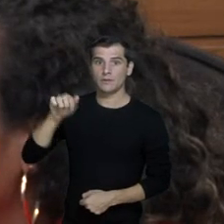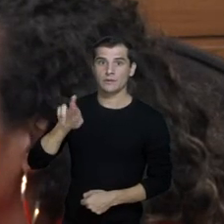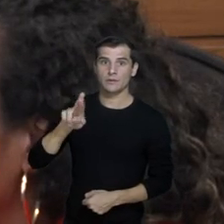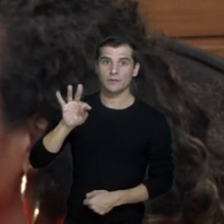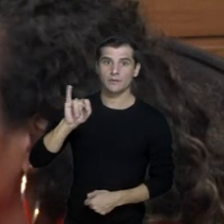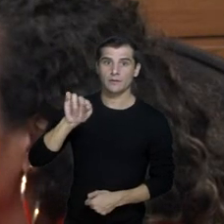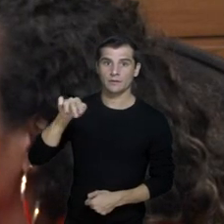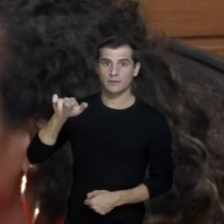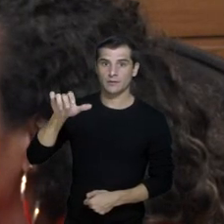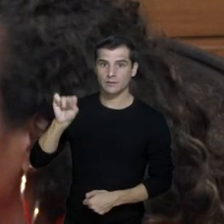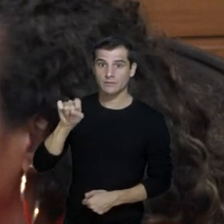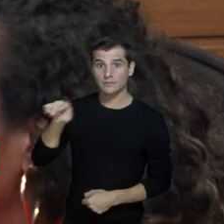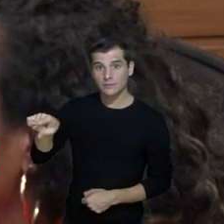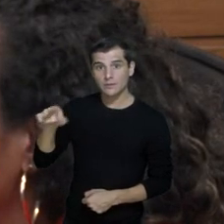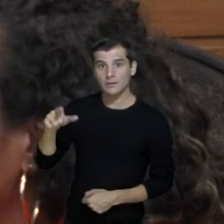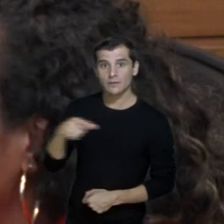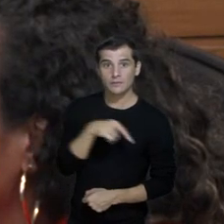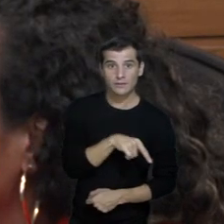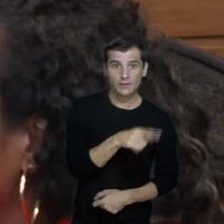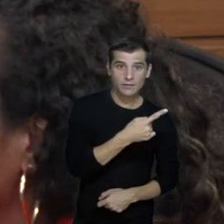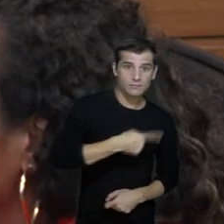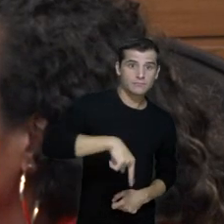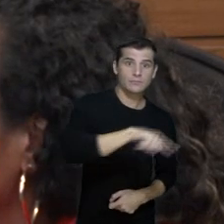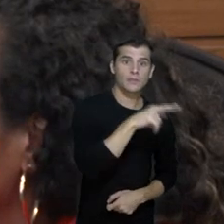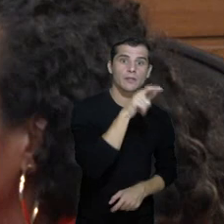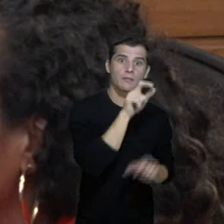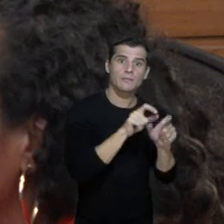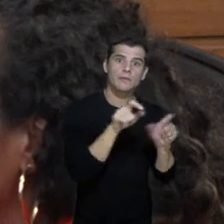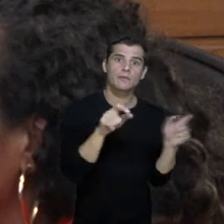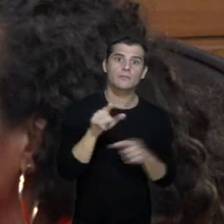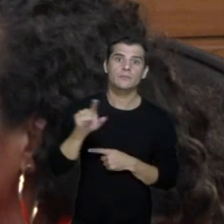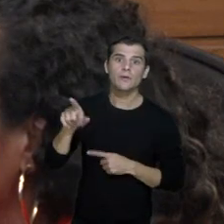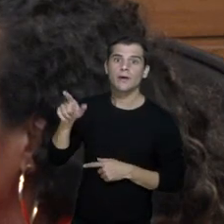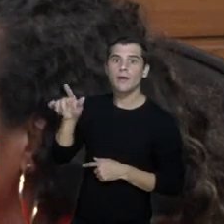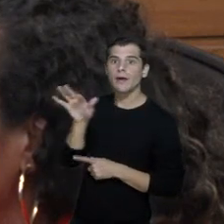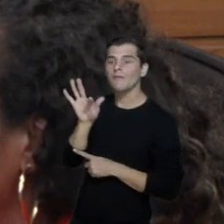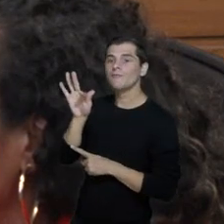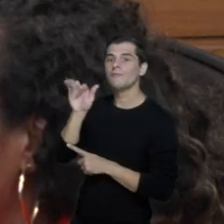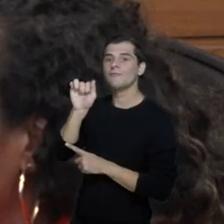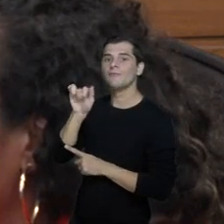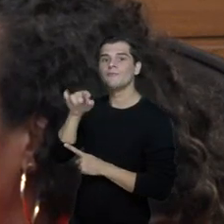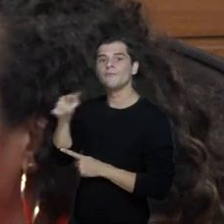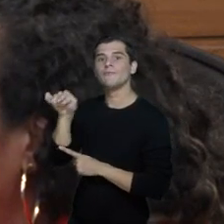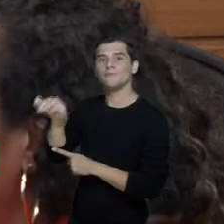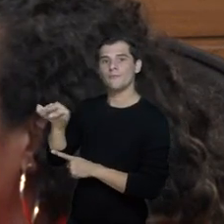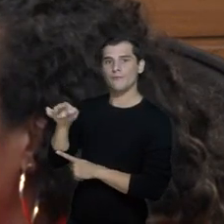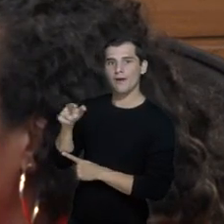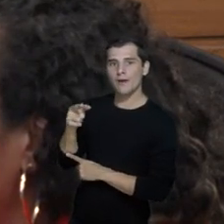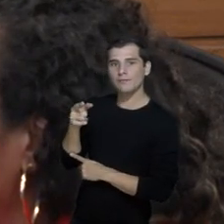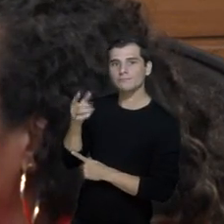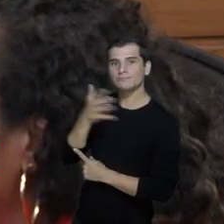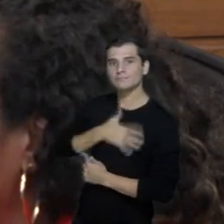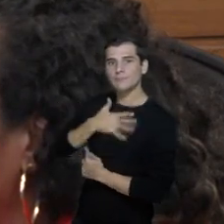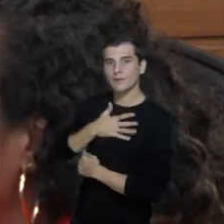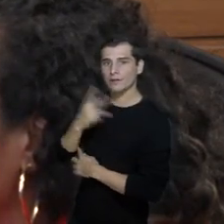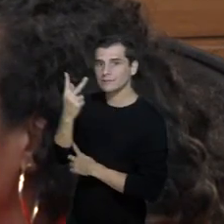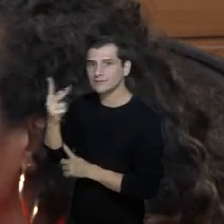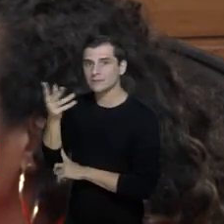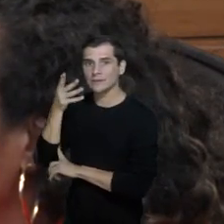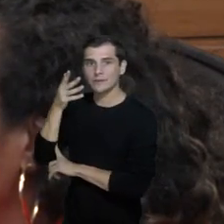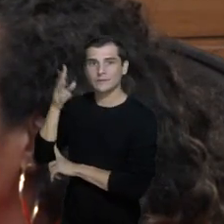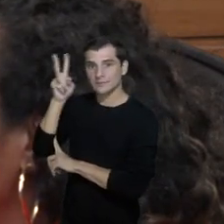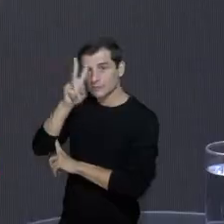isso para ele e falou assim Ah mas eu não eu não dou palestra f não é uma palestra é você contar sua história contar sua